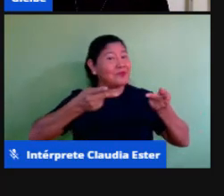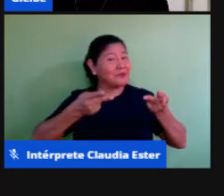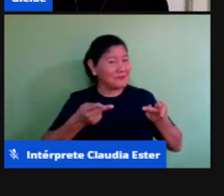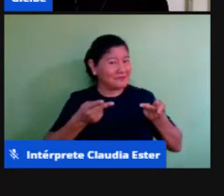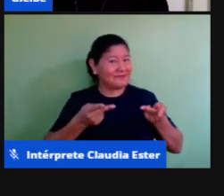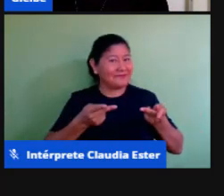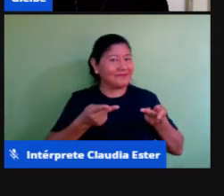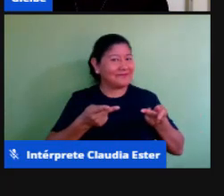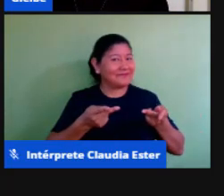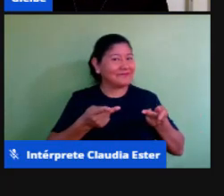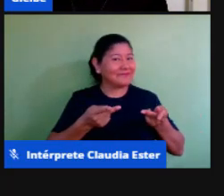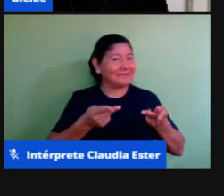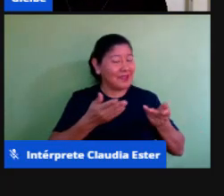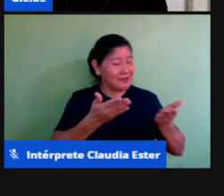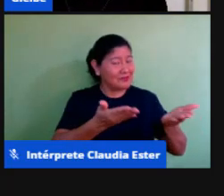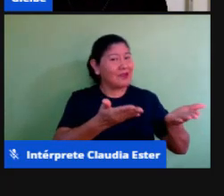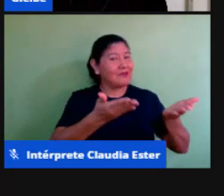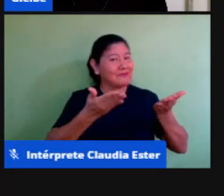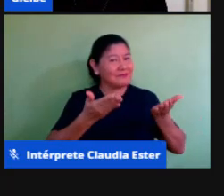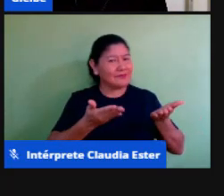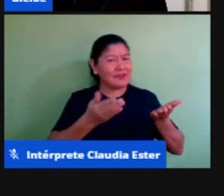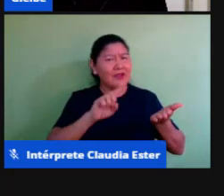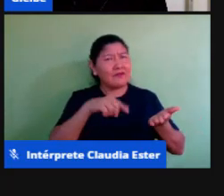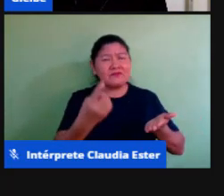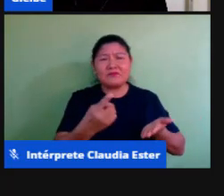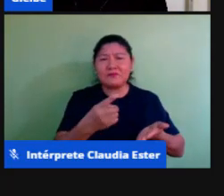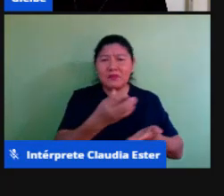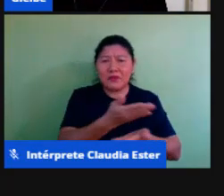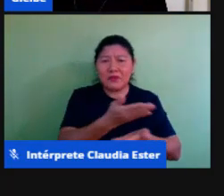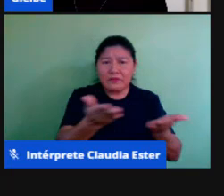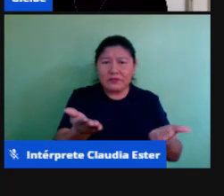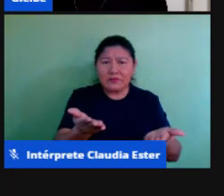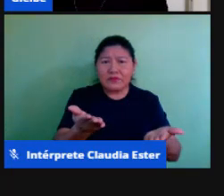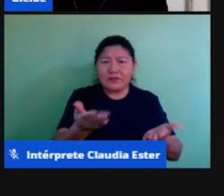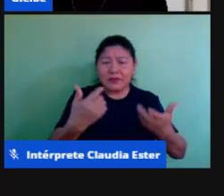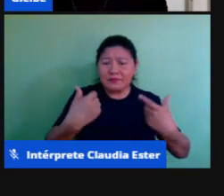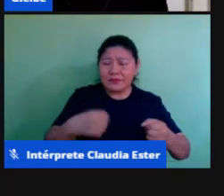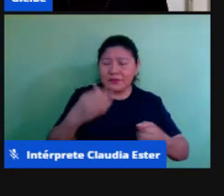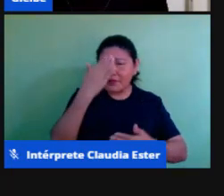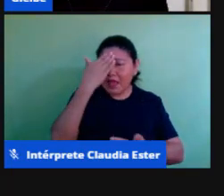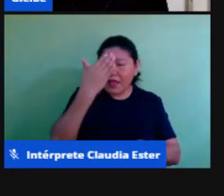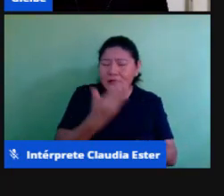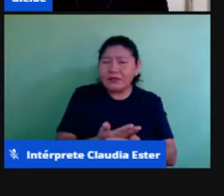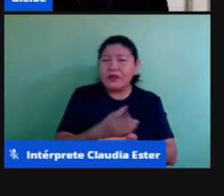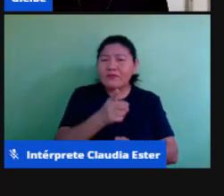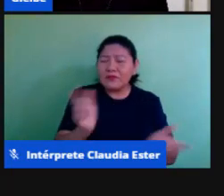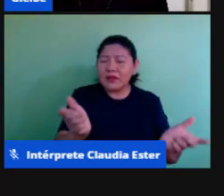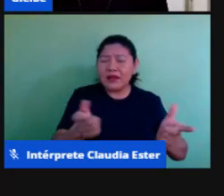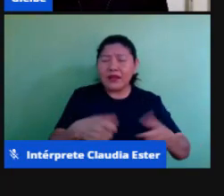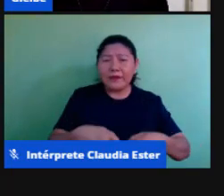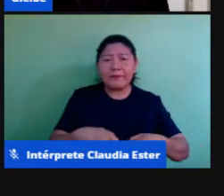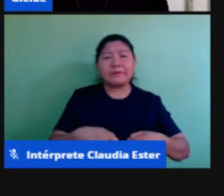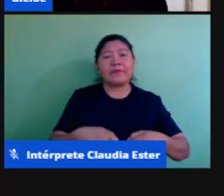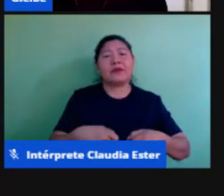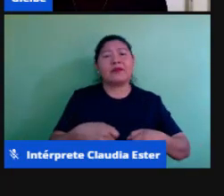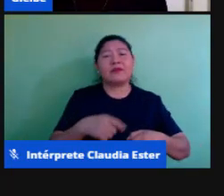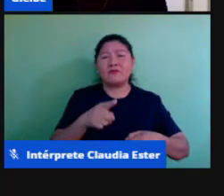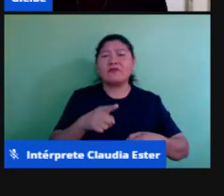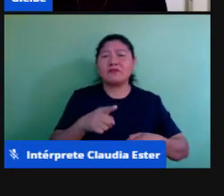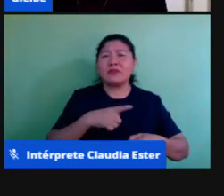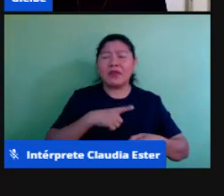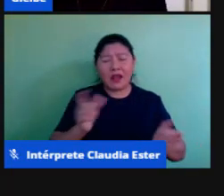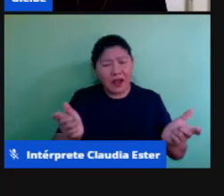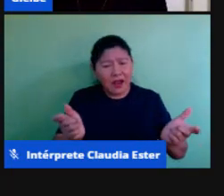que vocês acreditem que você pode. Acredite que você pode.